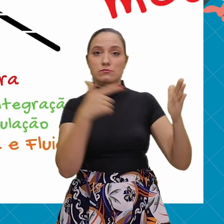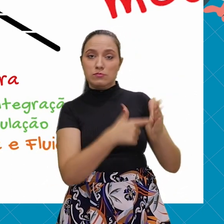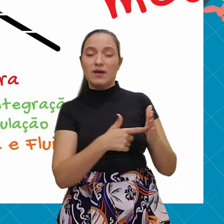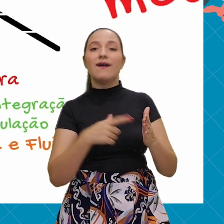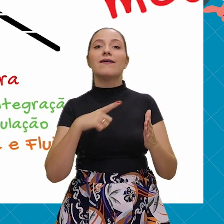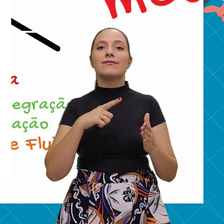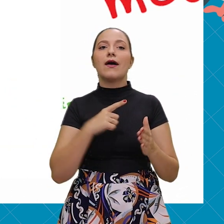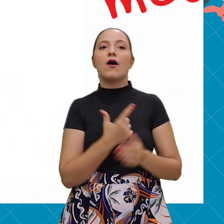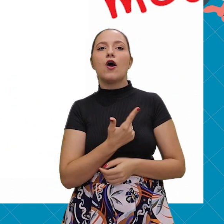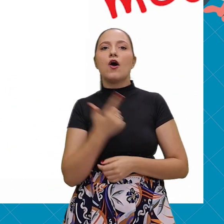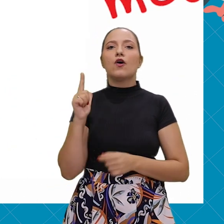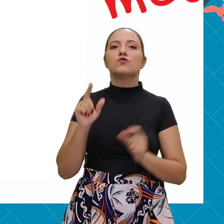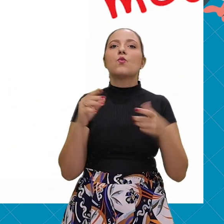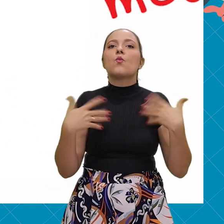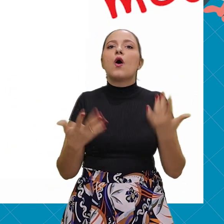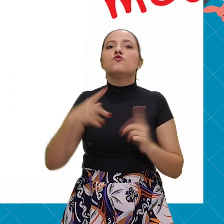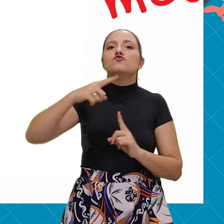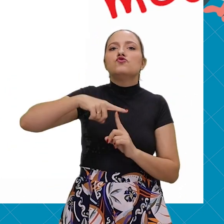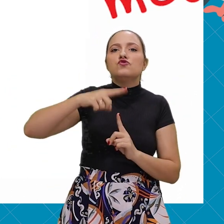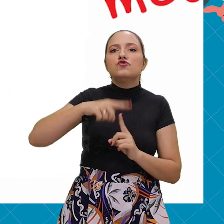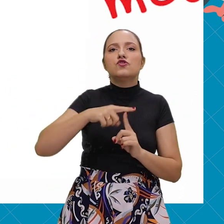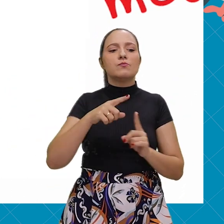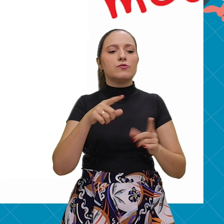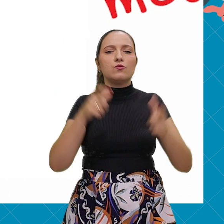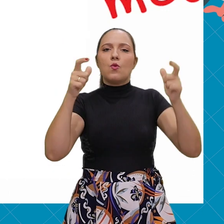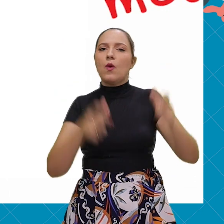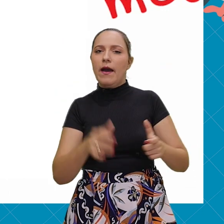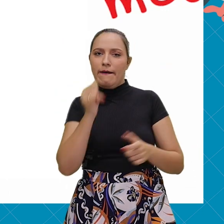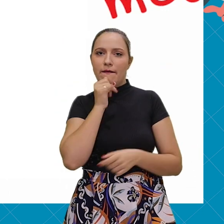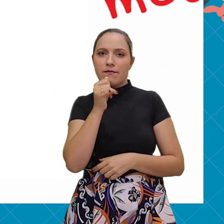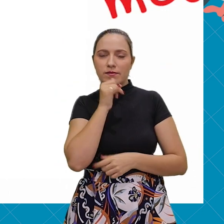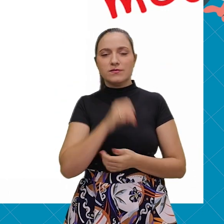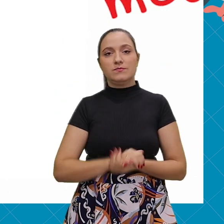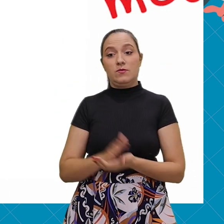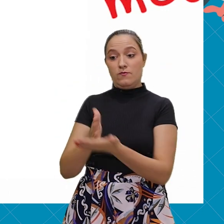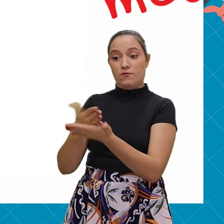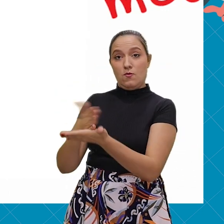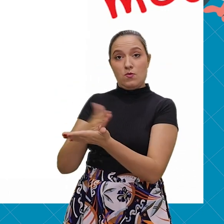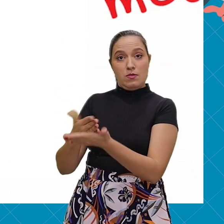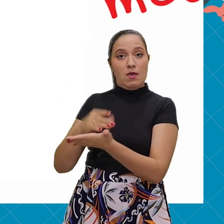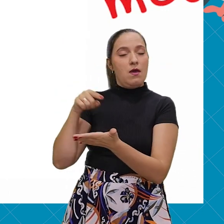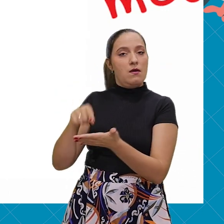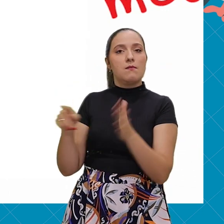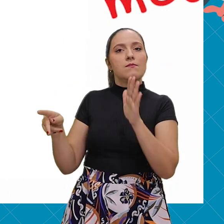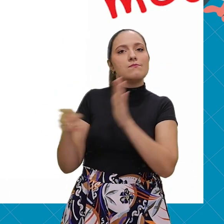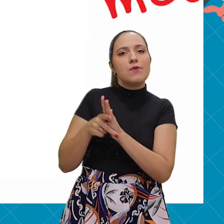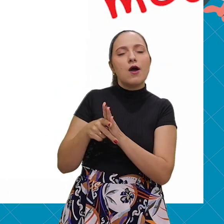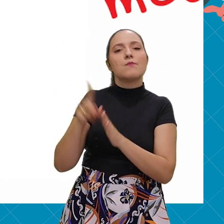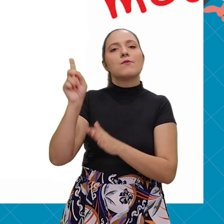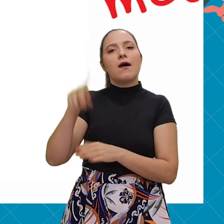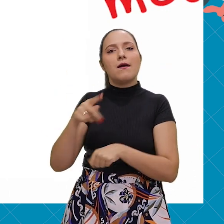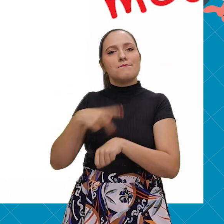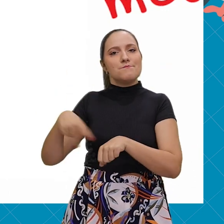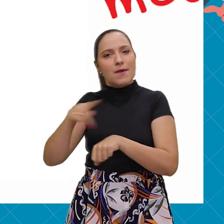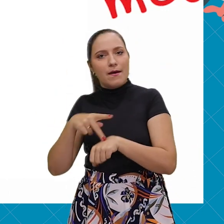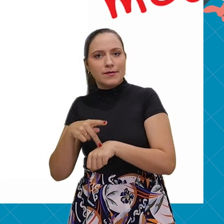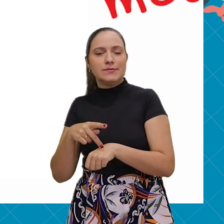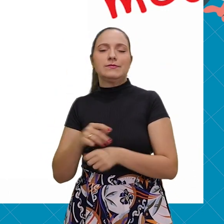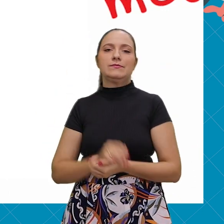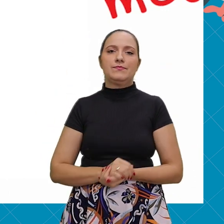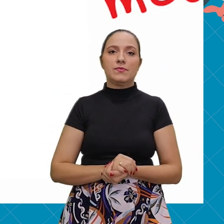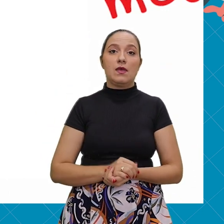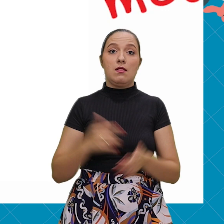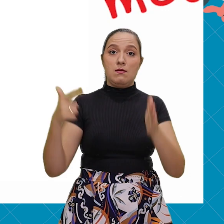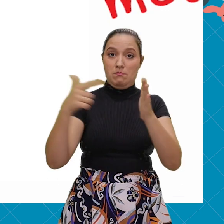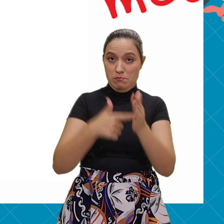termos também são comumente associados ao tipo de território o qual eles separam. Por exemplo, a fronteira é utilizada para se referir à divisão